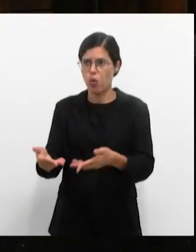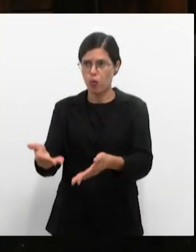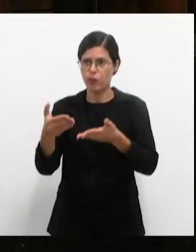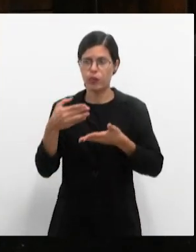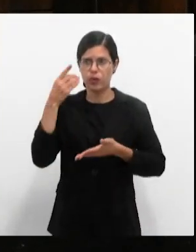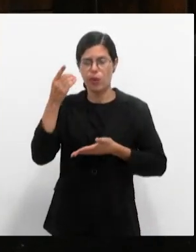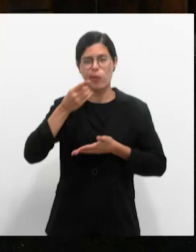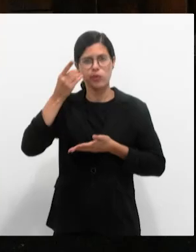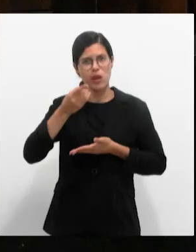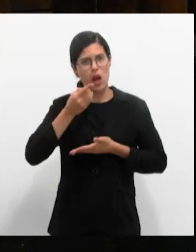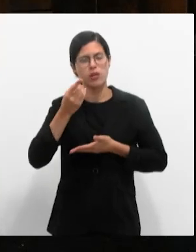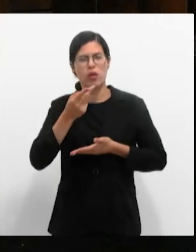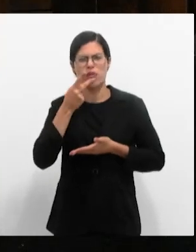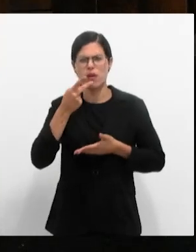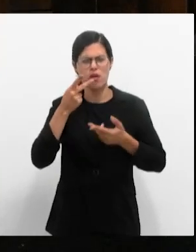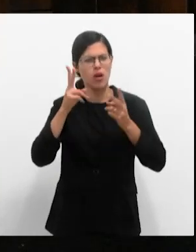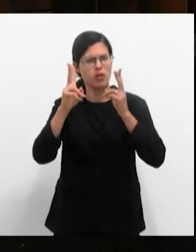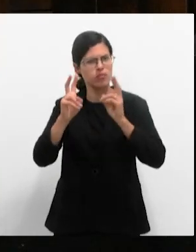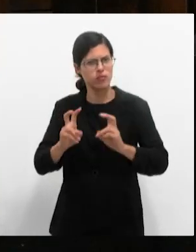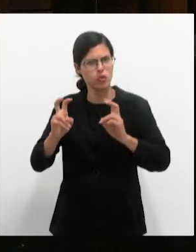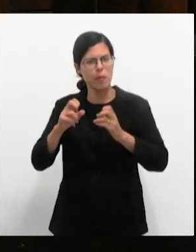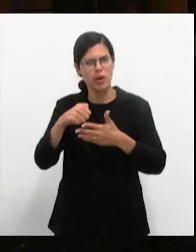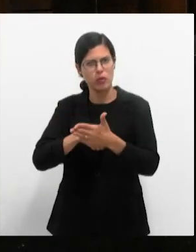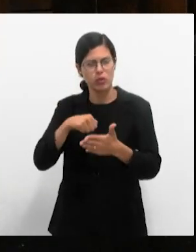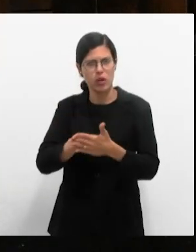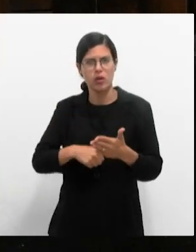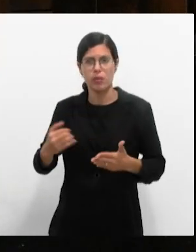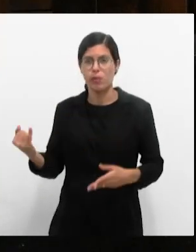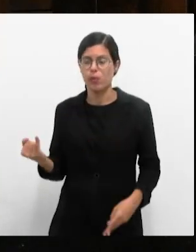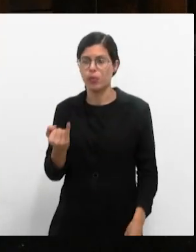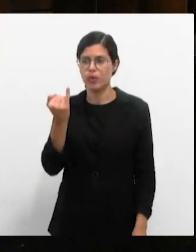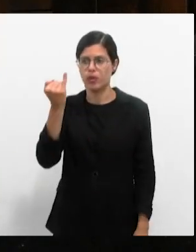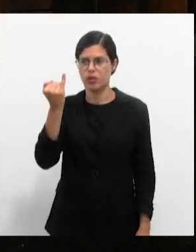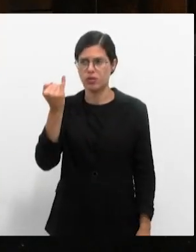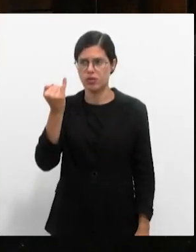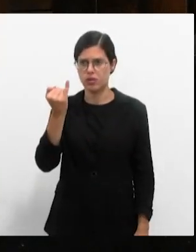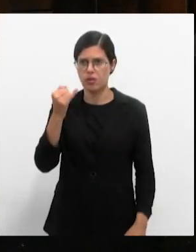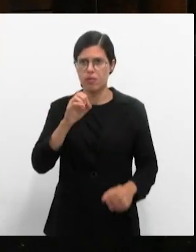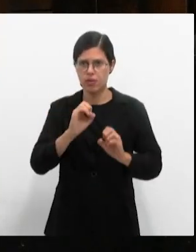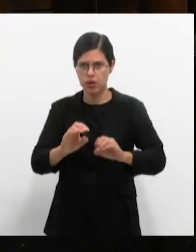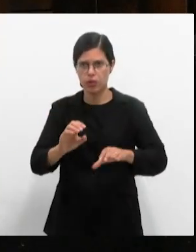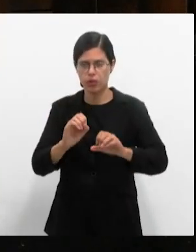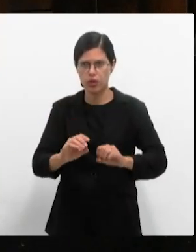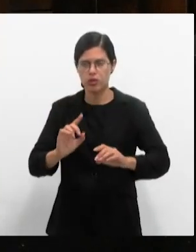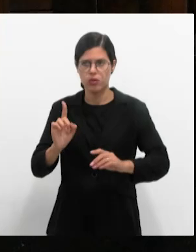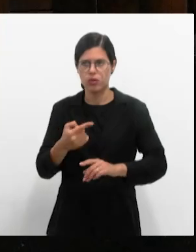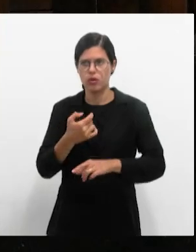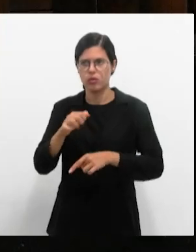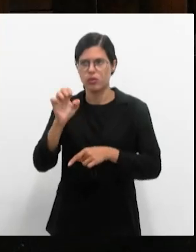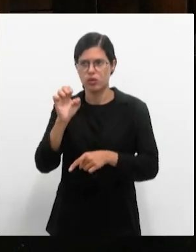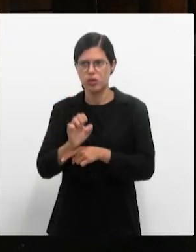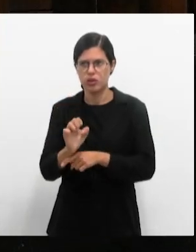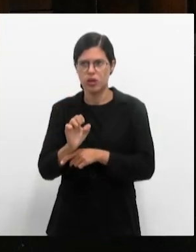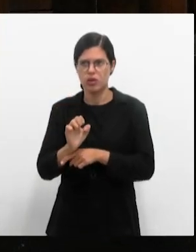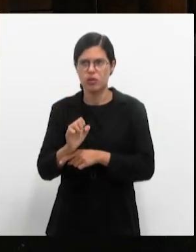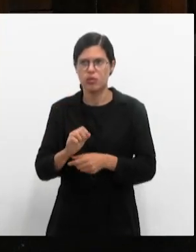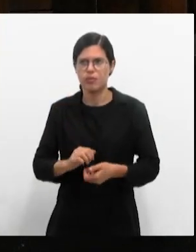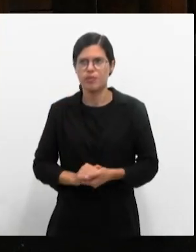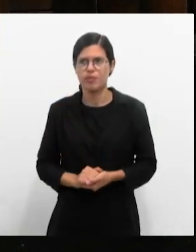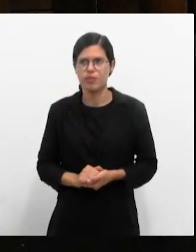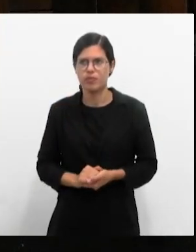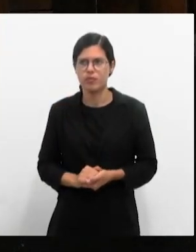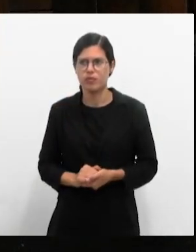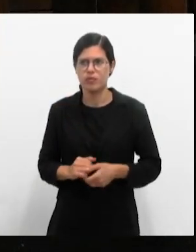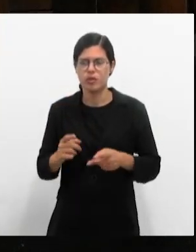a se manifestarem sobre esse assunto, que é de extrema relevância para a educação do nosso Estado. O